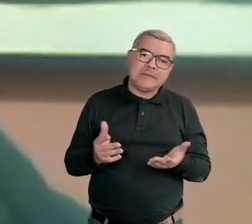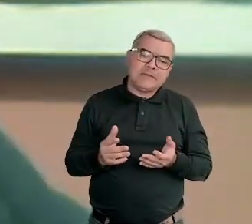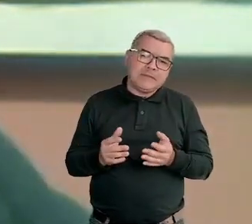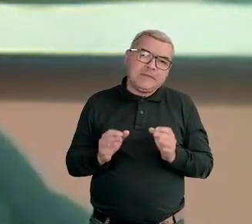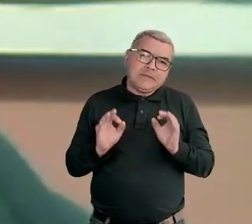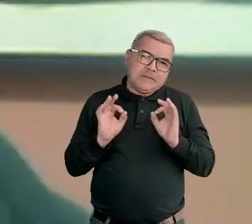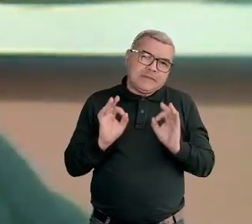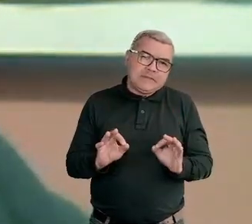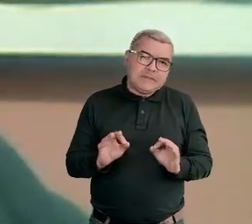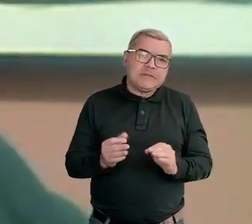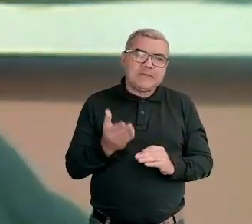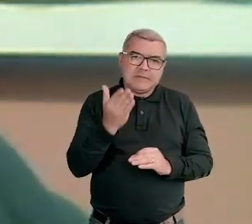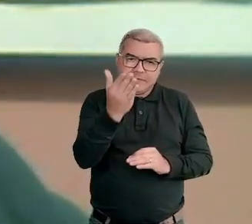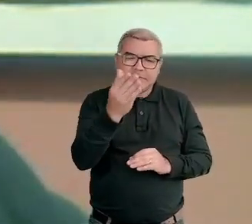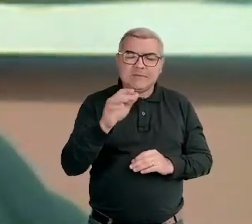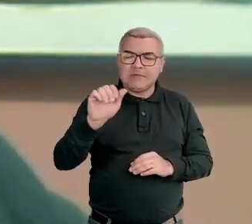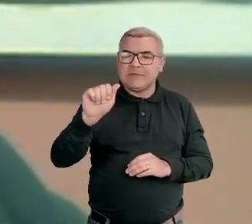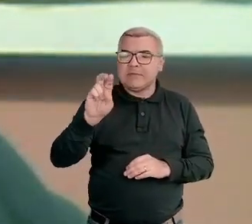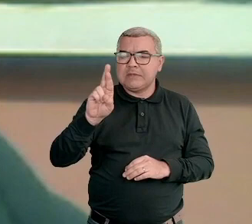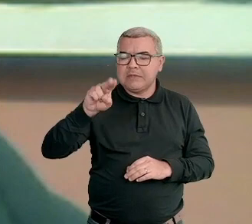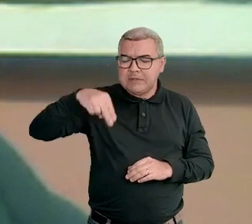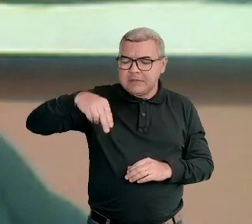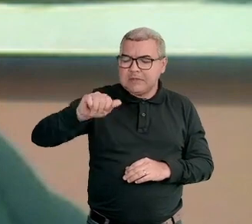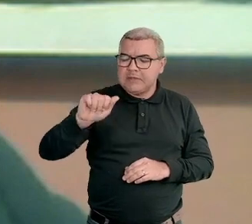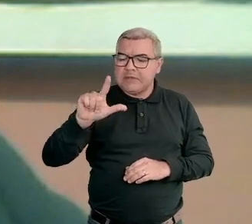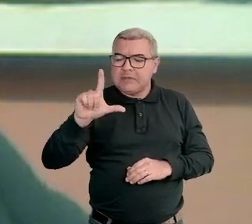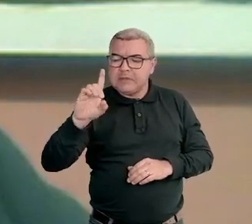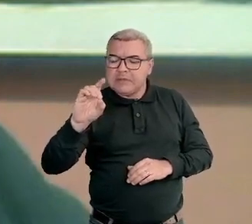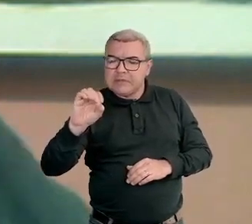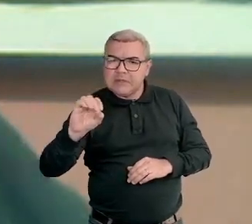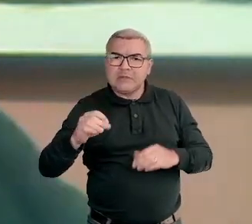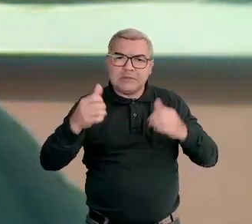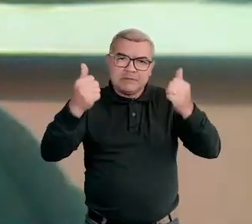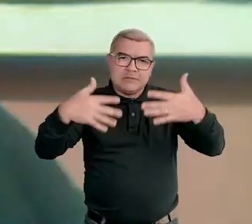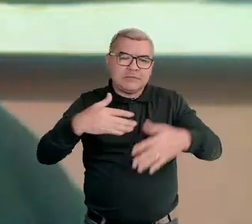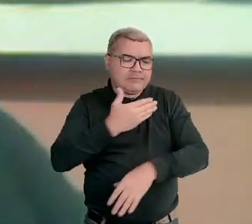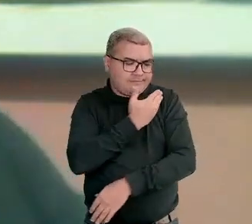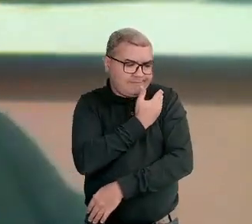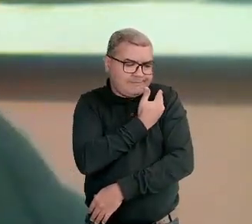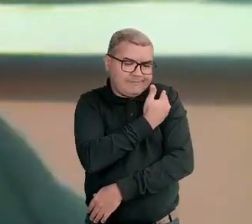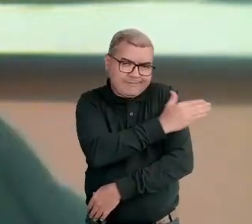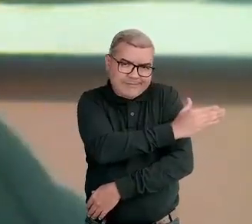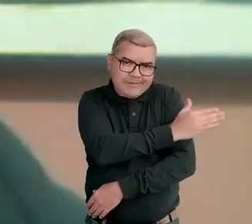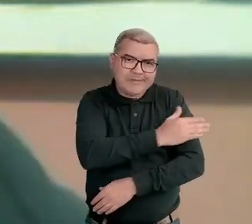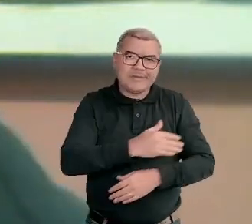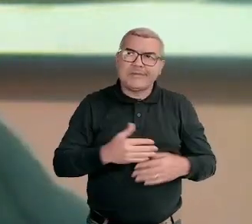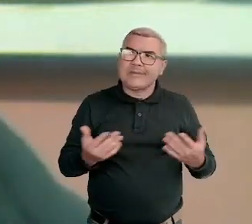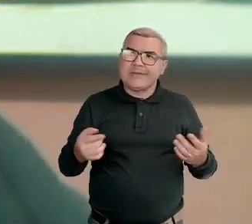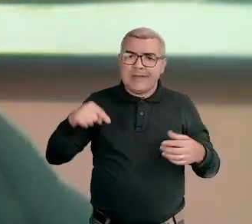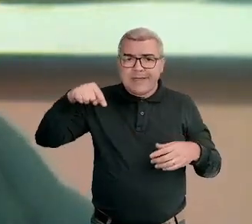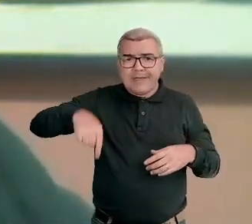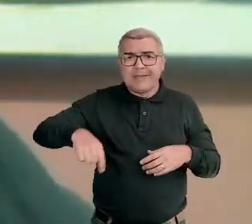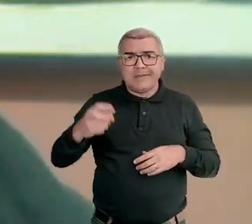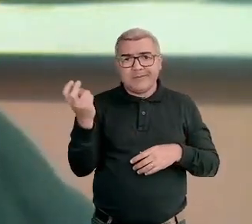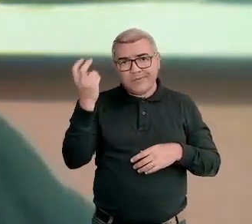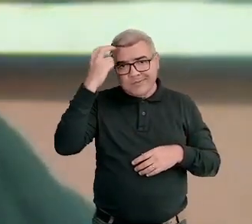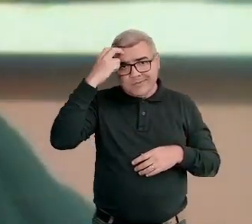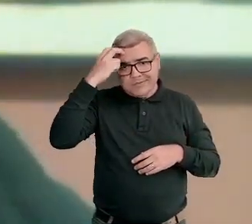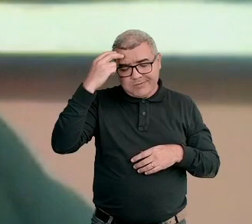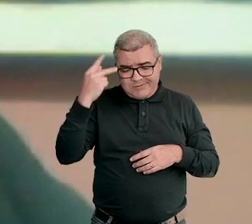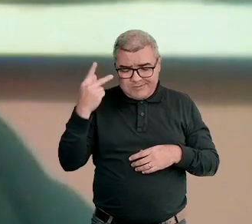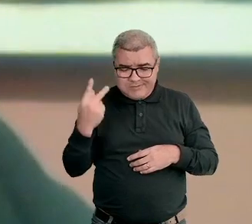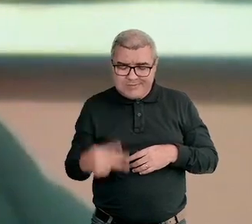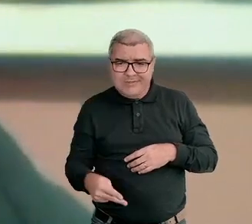permeado, né, por essa questão que o Arnaldo coloca, que é tão profunda, que é o preconceito, que no nosso caso, da nossa cultura,